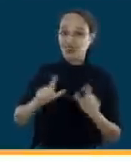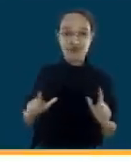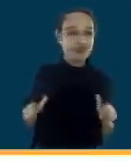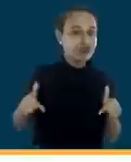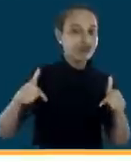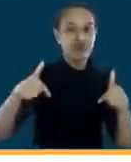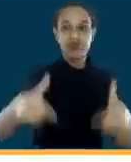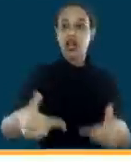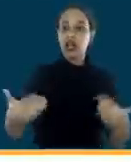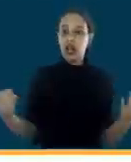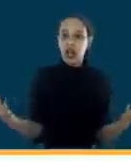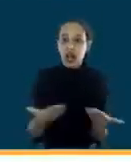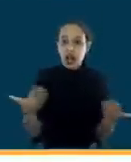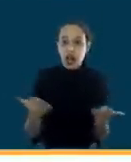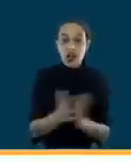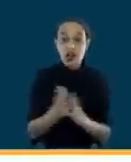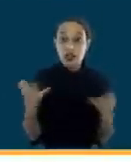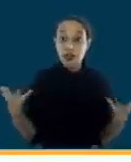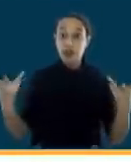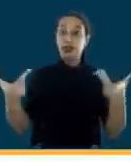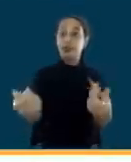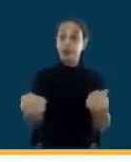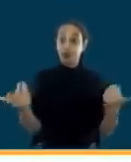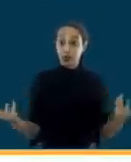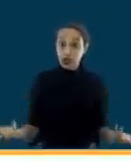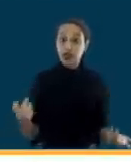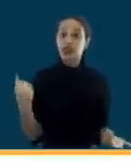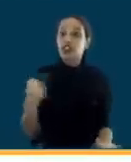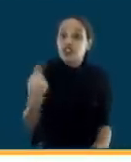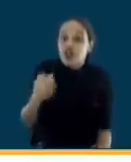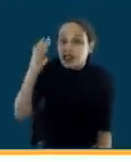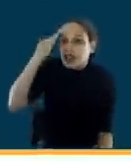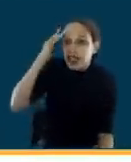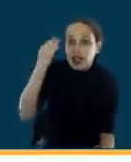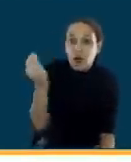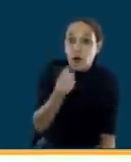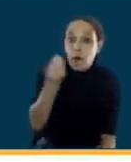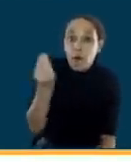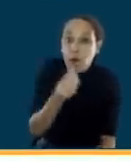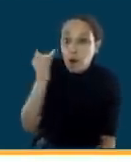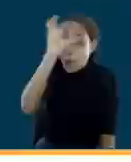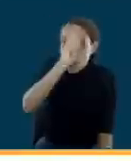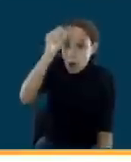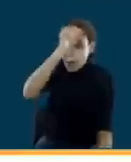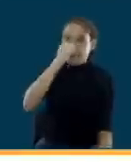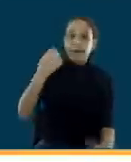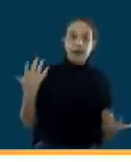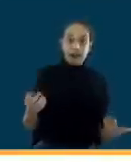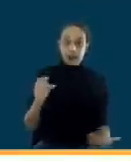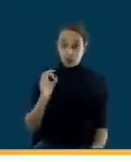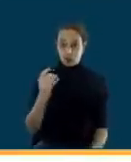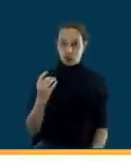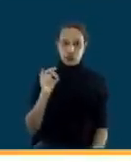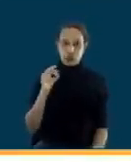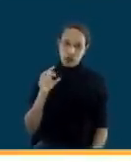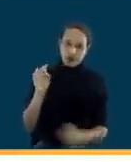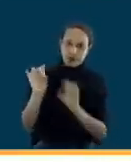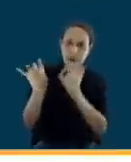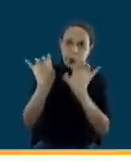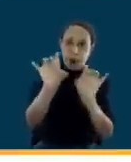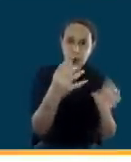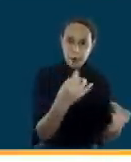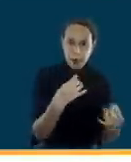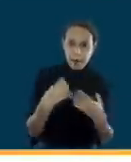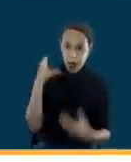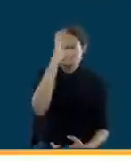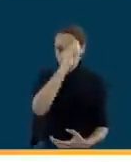atomizada, tão extraordinário, e a gente entendendo como é que a gente vai aprender, porque não só nós aprendendo também, com cada estado,